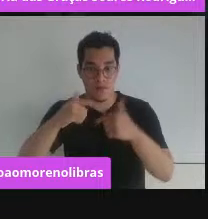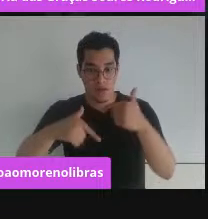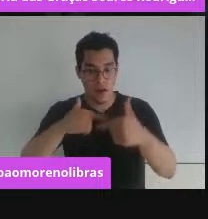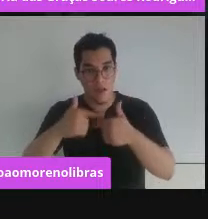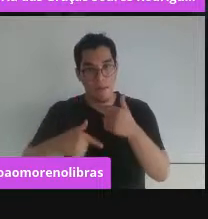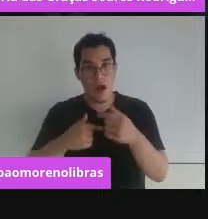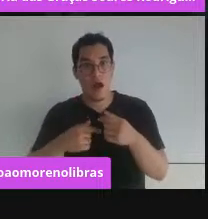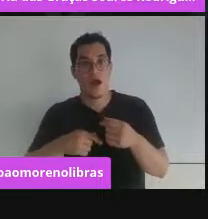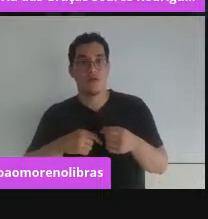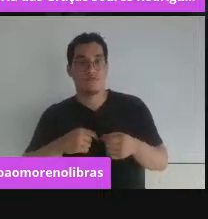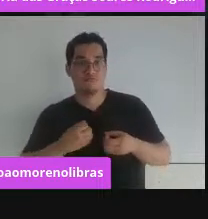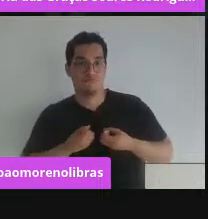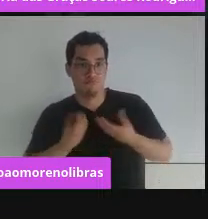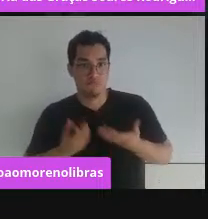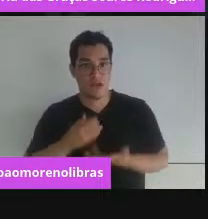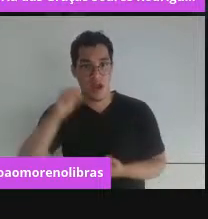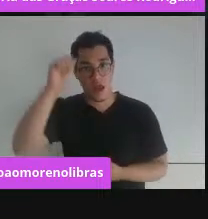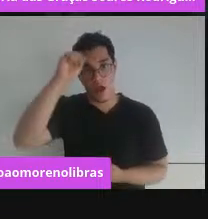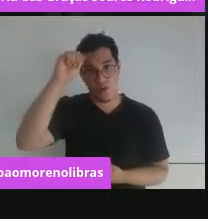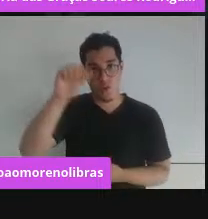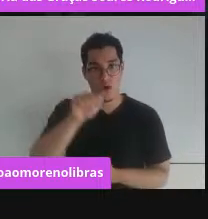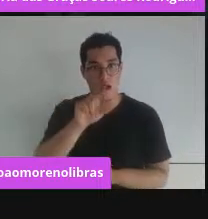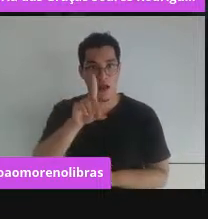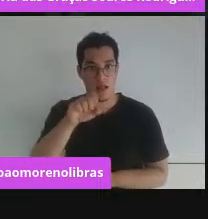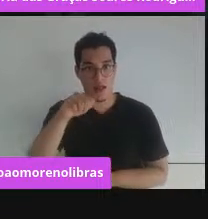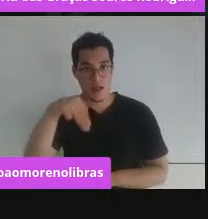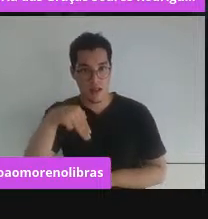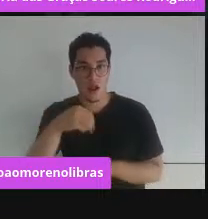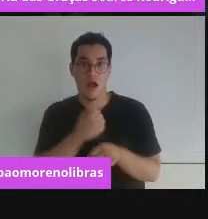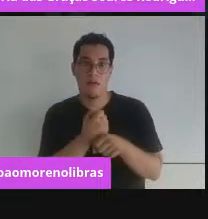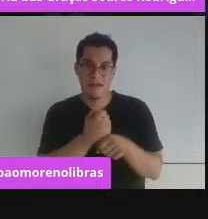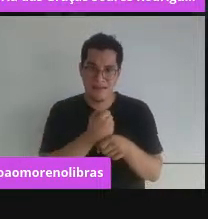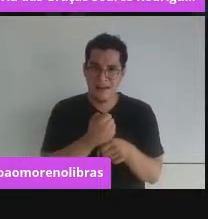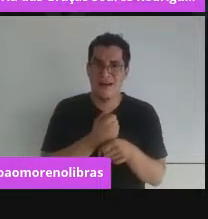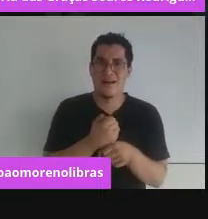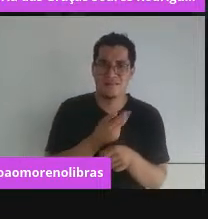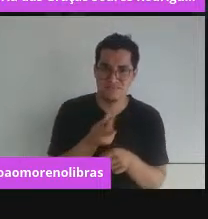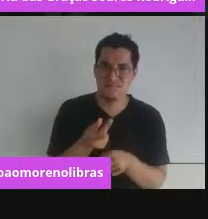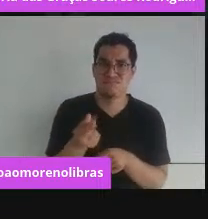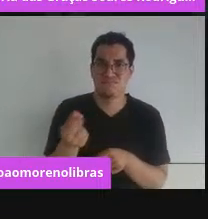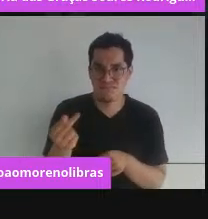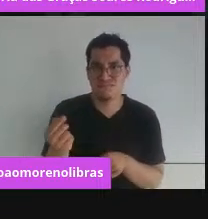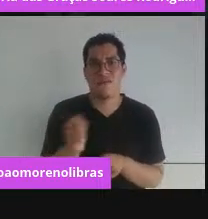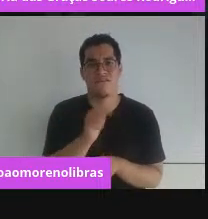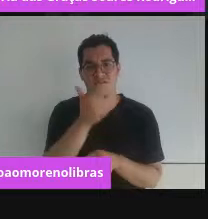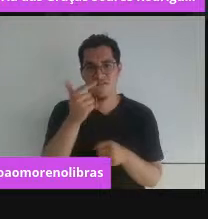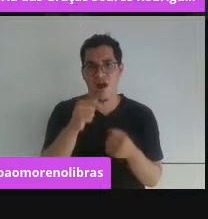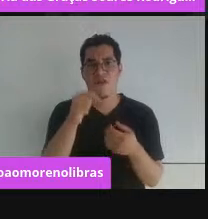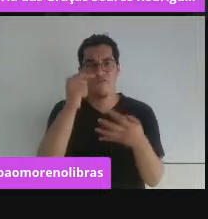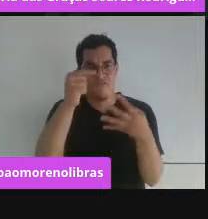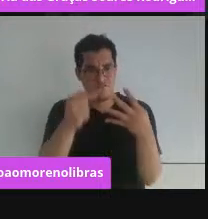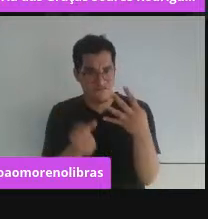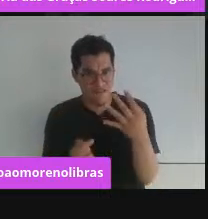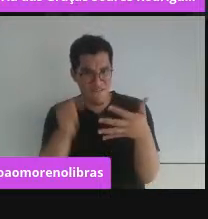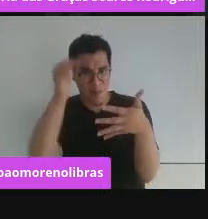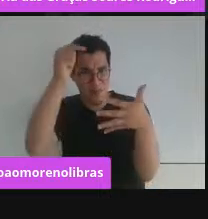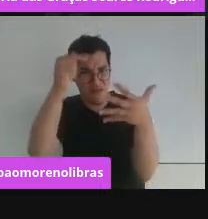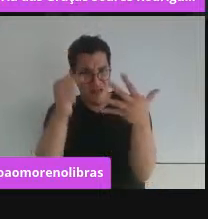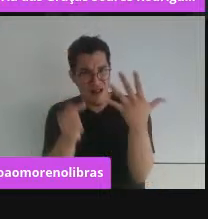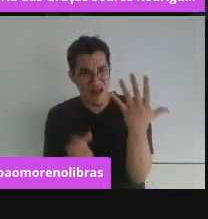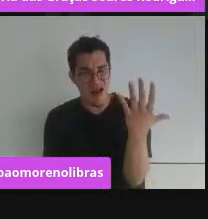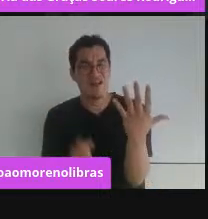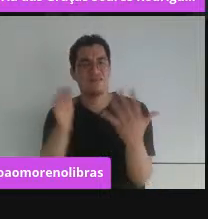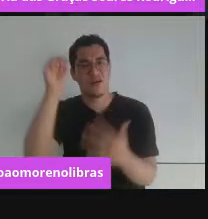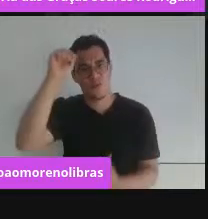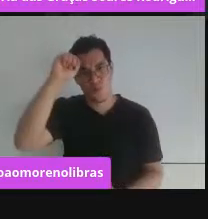2015, 2018, 2020, tá? Plantin, 2011, 2016, Pavot, 2013,